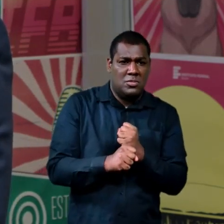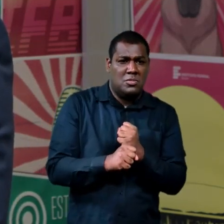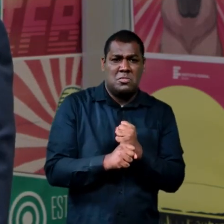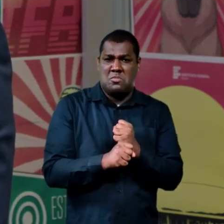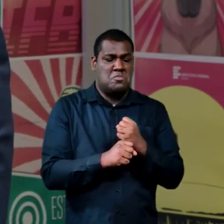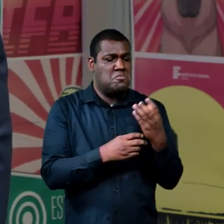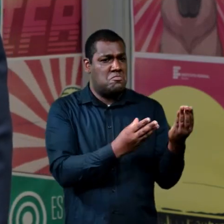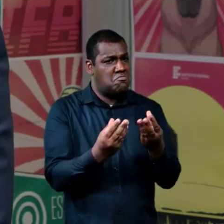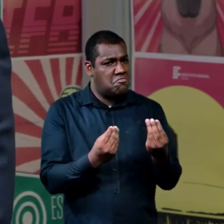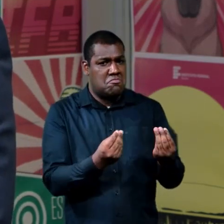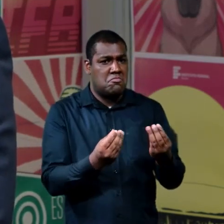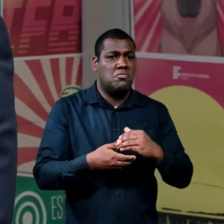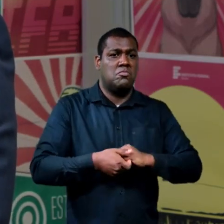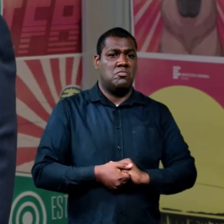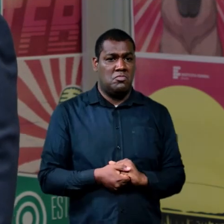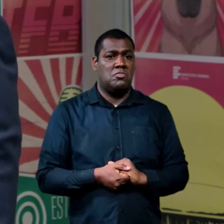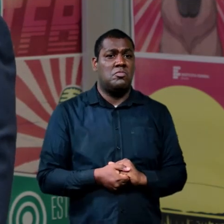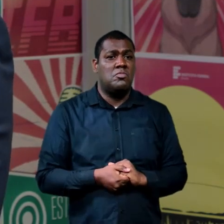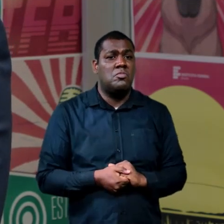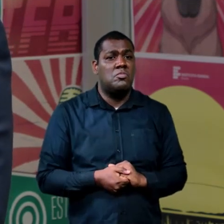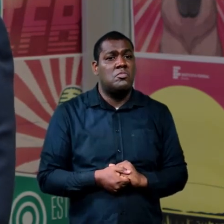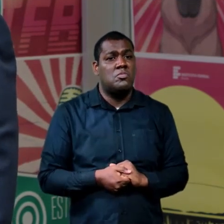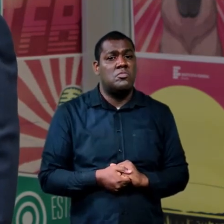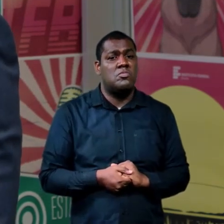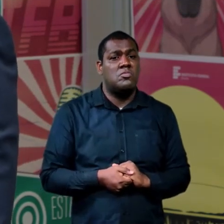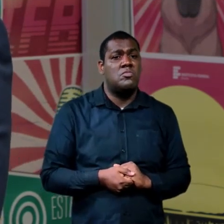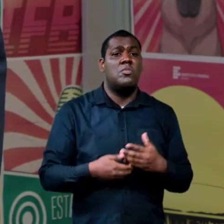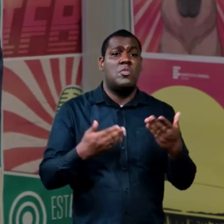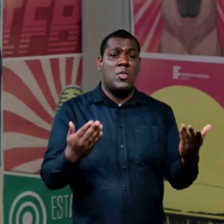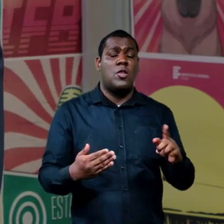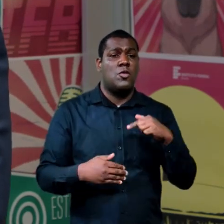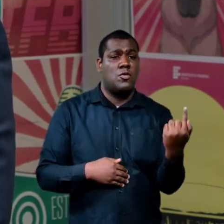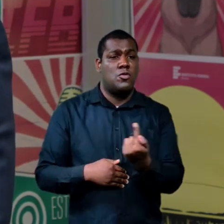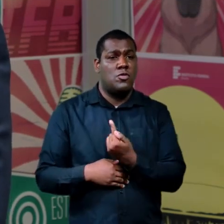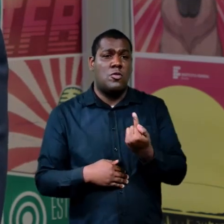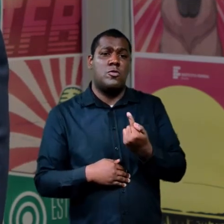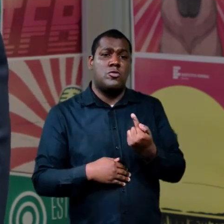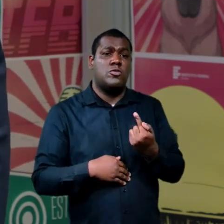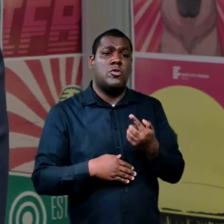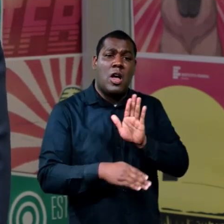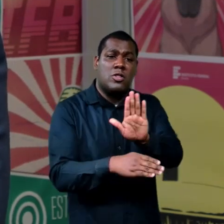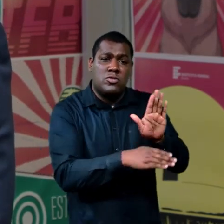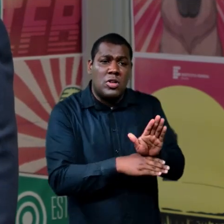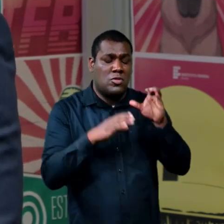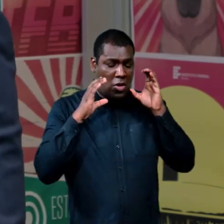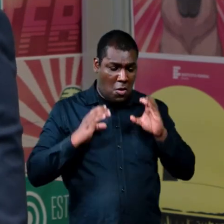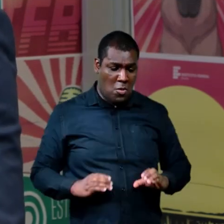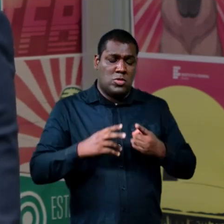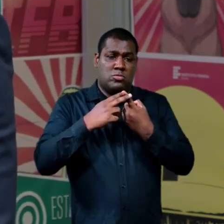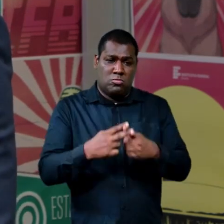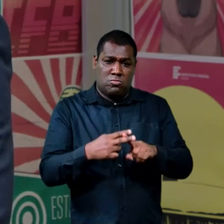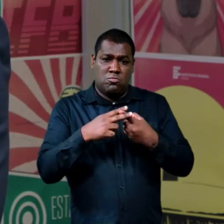vista institucional, e do próprio exemplo que a gente tem para moldar condutas, para transformar comportamentos,